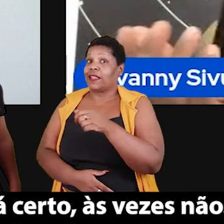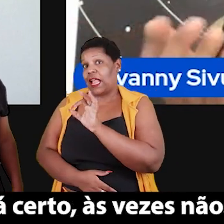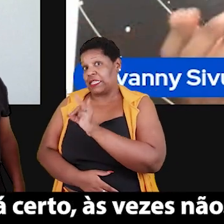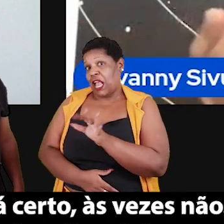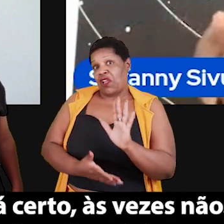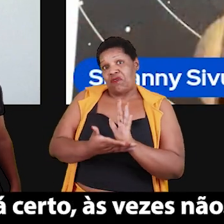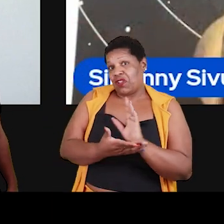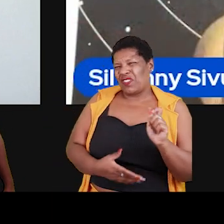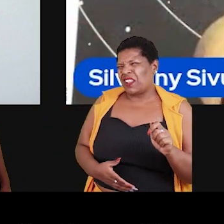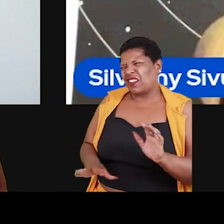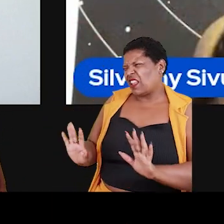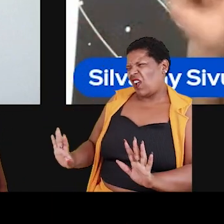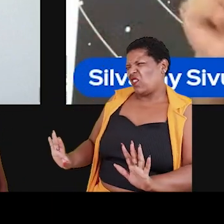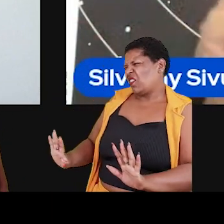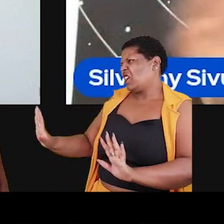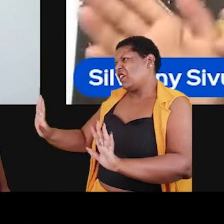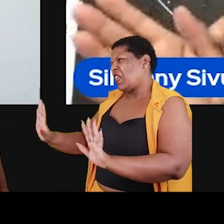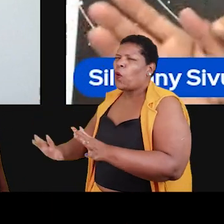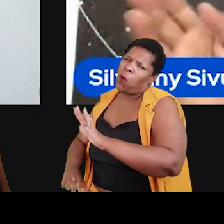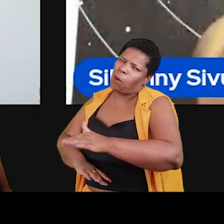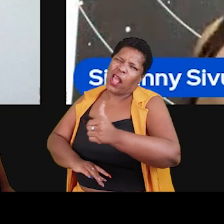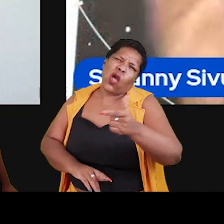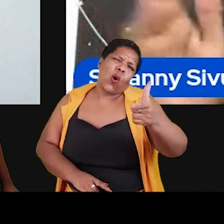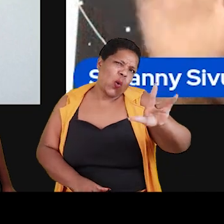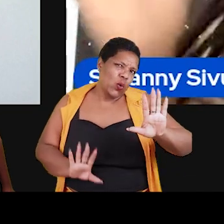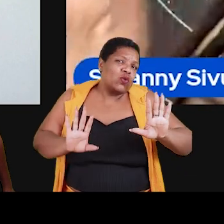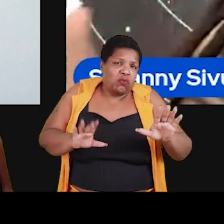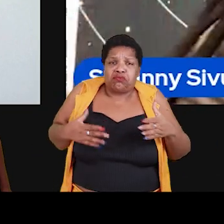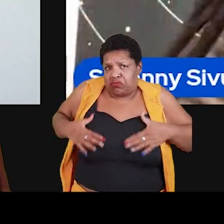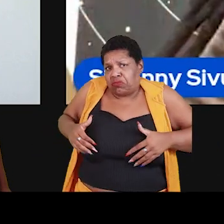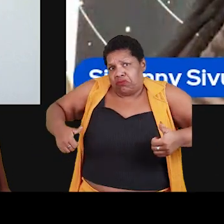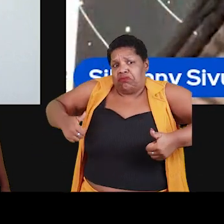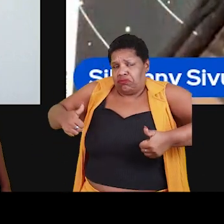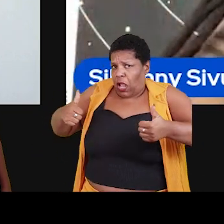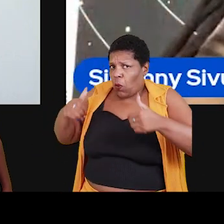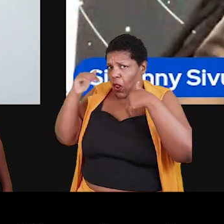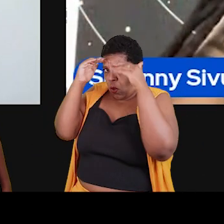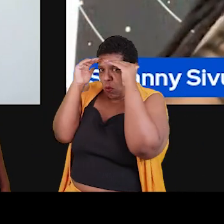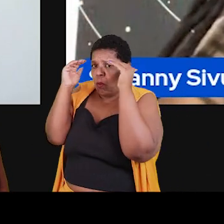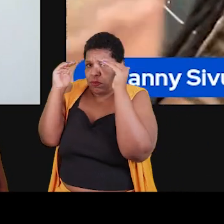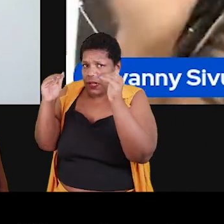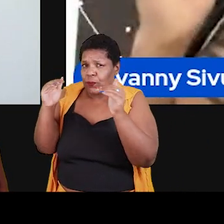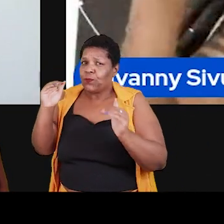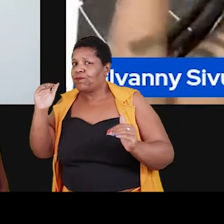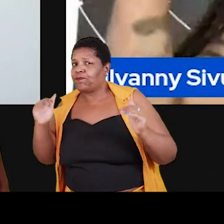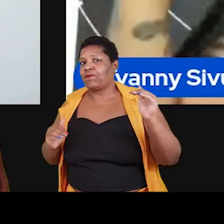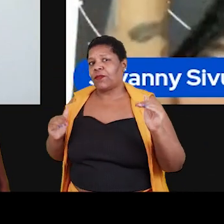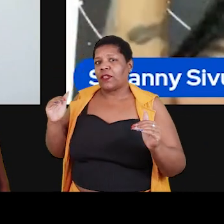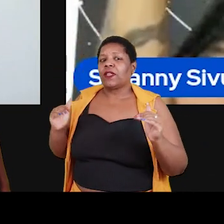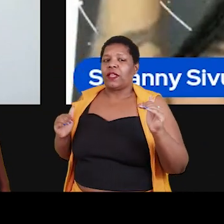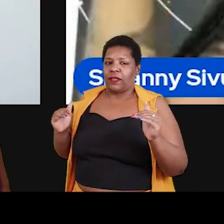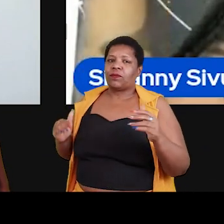não. Às vezes não, vamos, vai, será que não, melhor você fazer outro instrumento? Tranquilo, vamos lá. Então, eu tento equilibrar